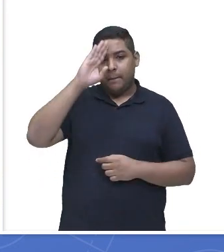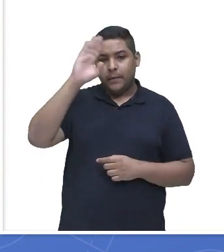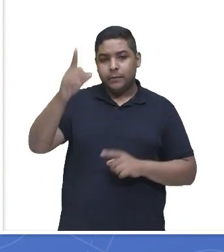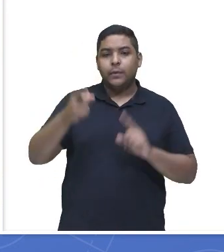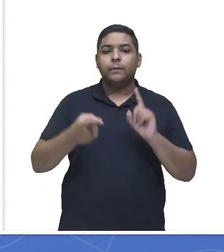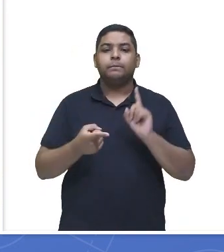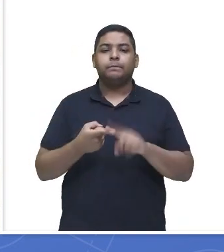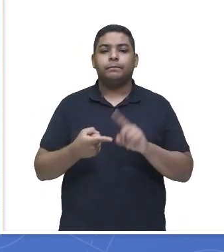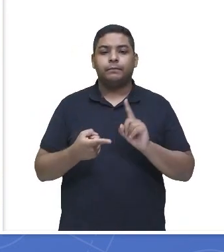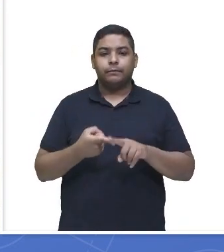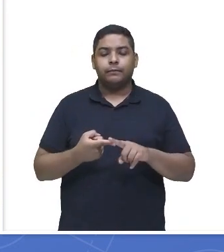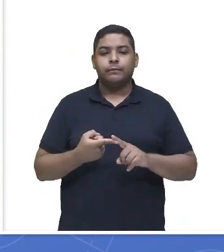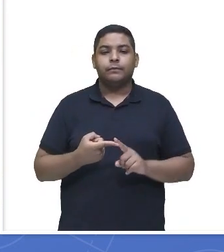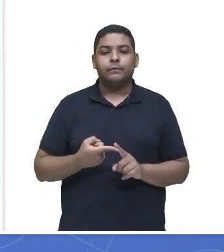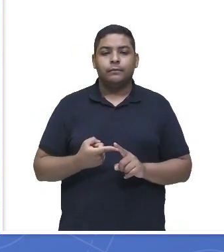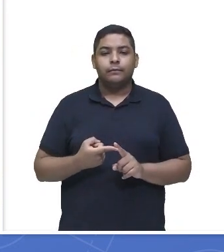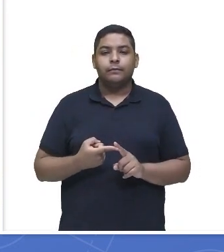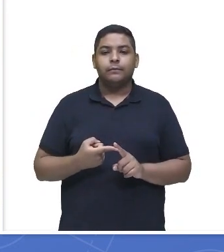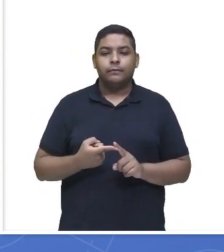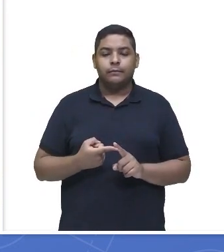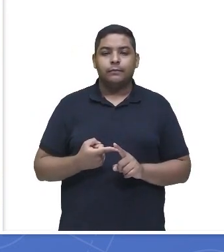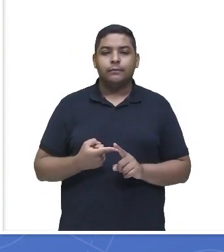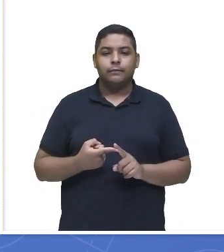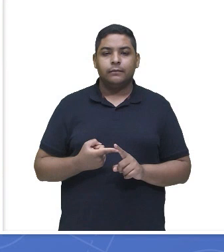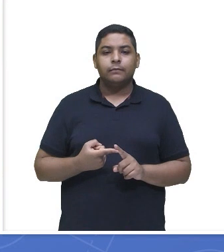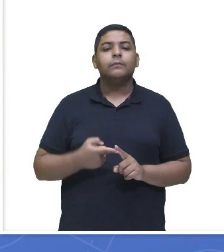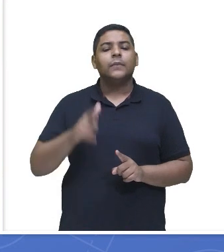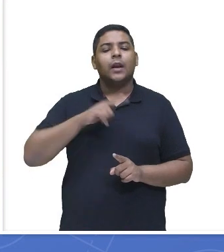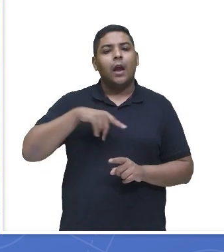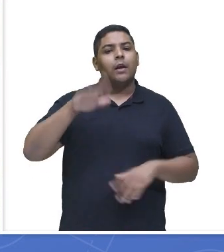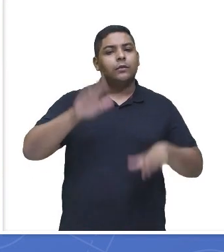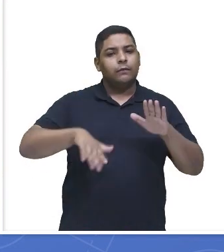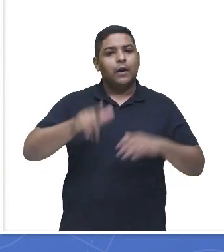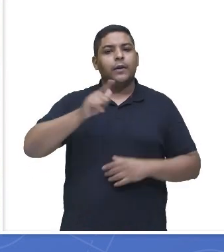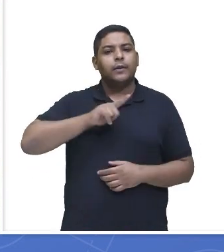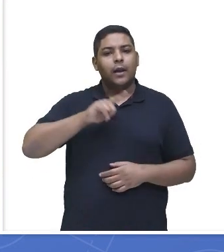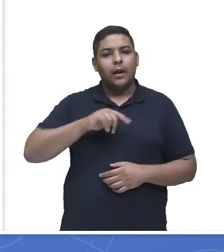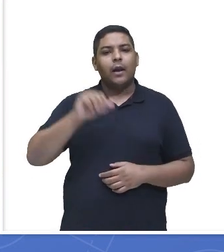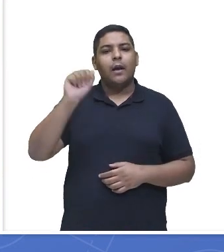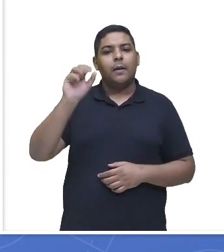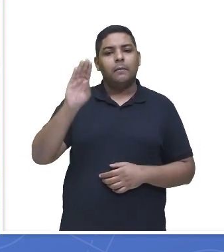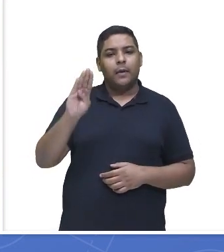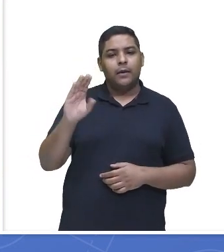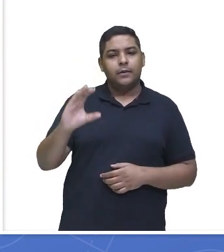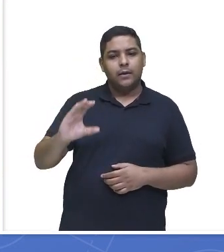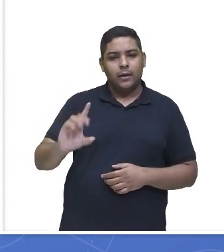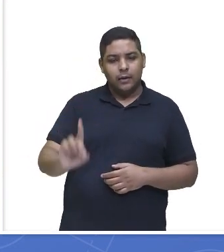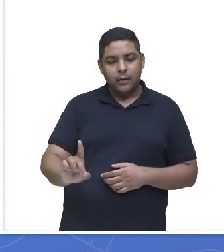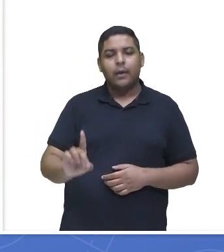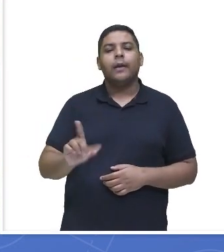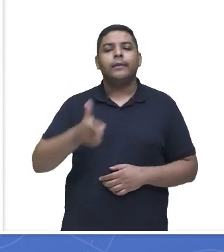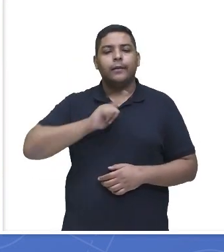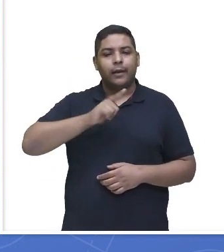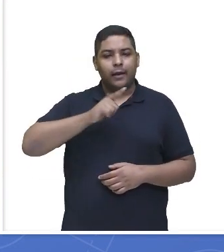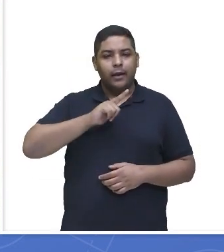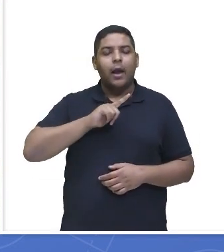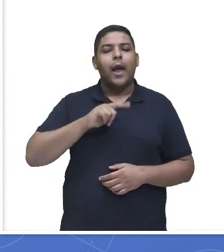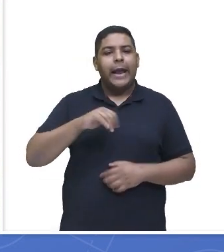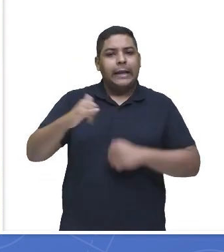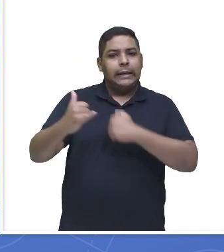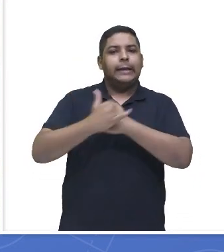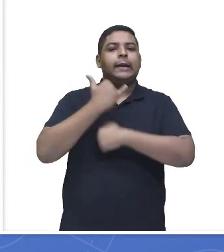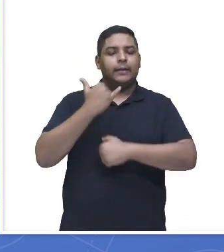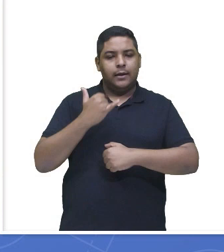é importante isso, tá? Isso daí de vez em quando aparece lá, letra A, letra B, letra C, letra D, e tenta enganar a gente